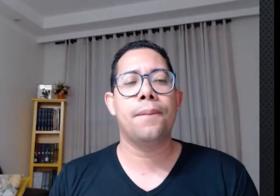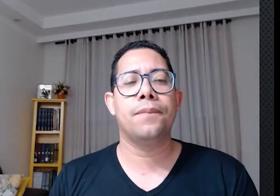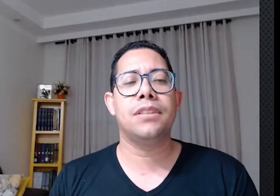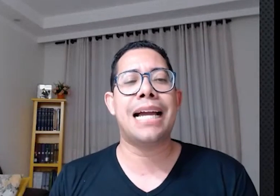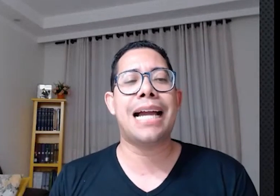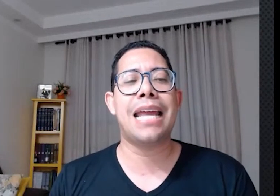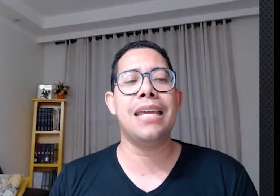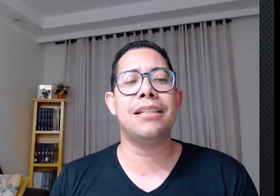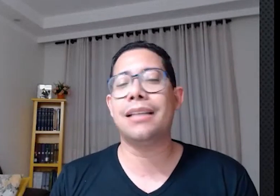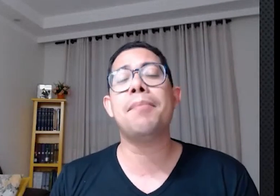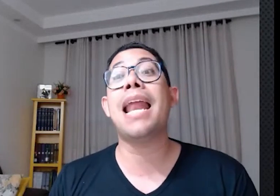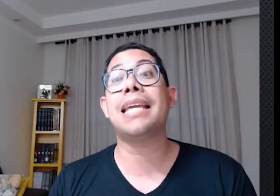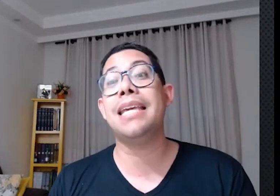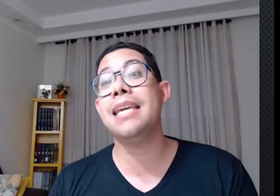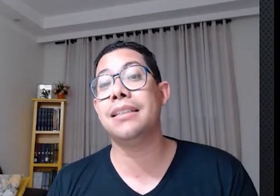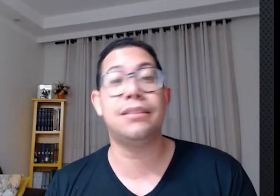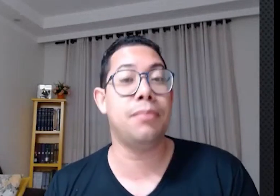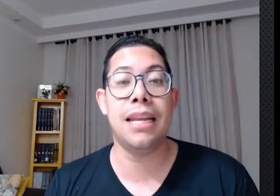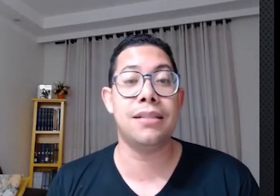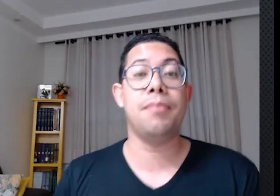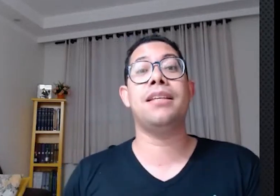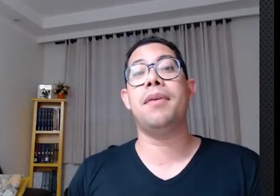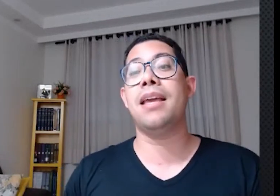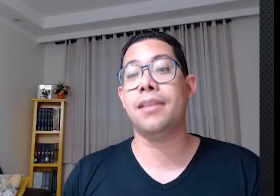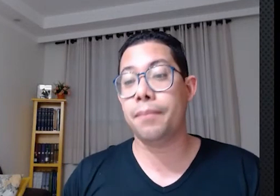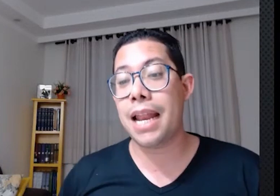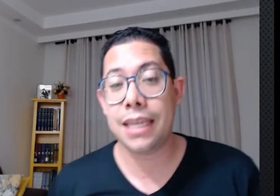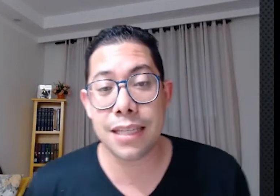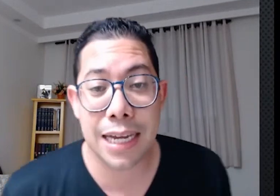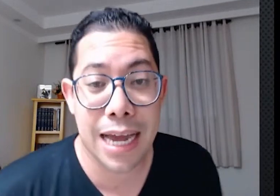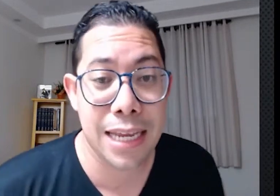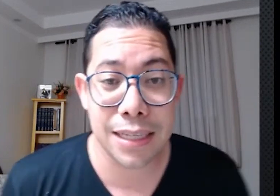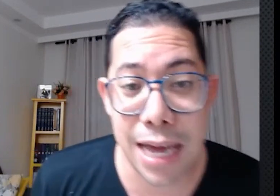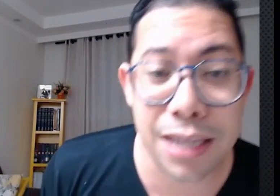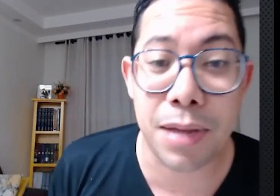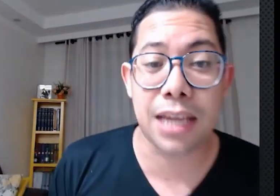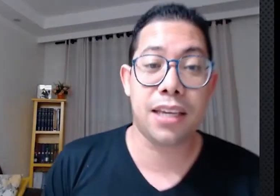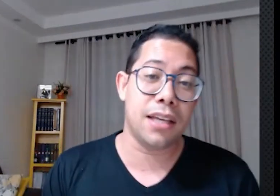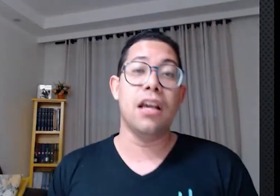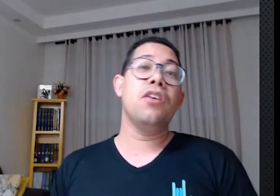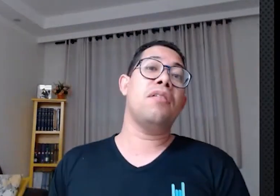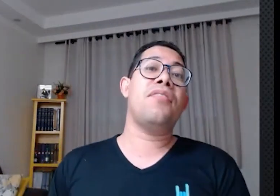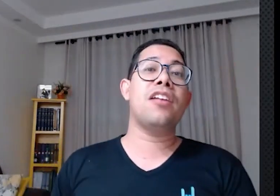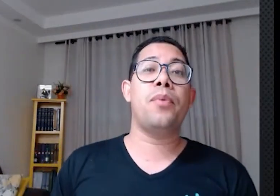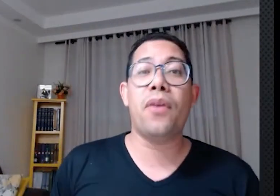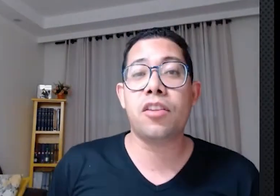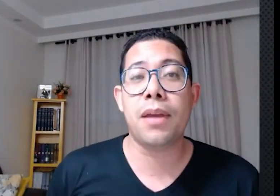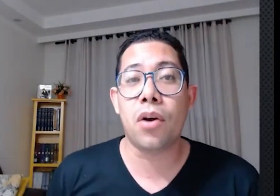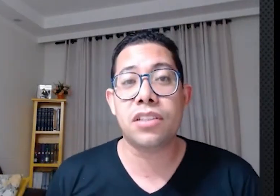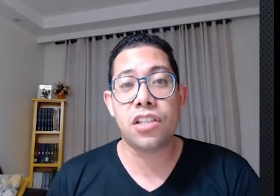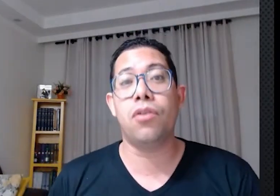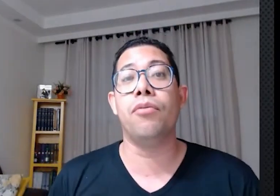até Zacarias, até Malaquias, beleza? Beleza, beleza? Malaquias, Zacarias, Malaquias. Quando vai falar de